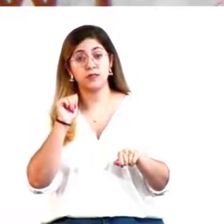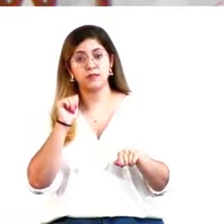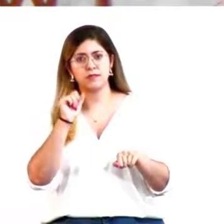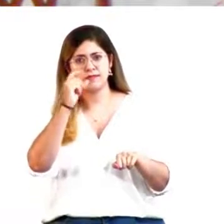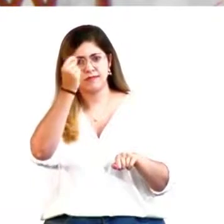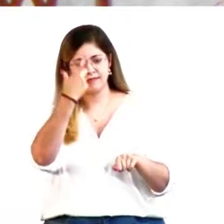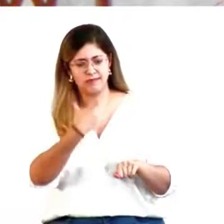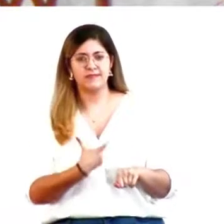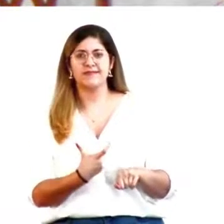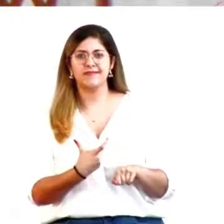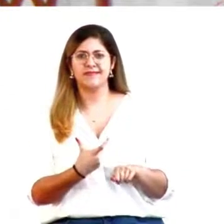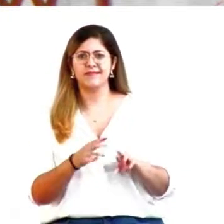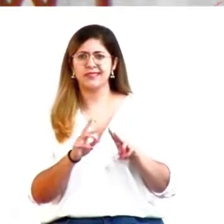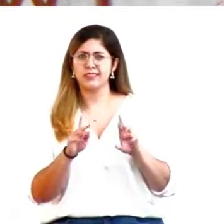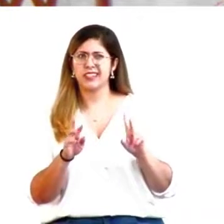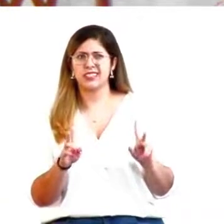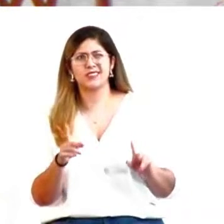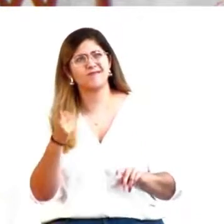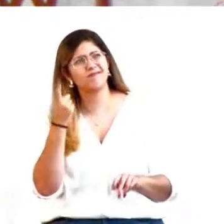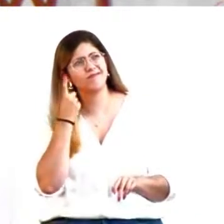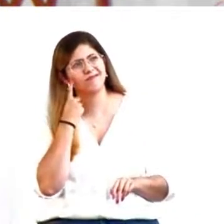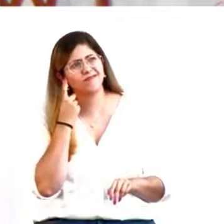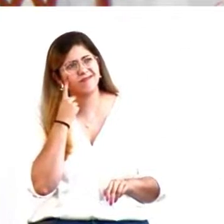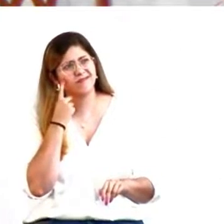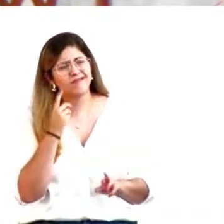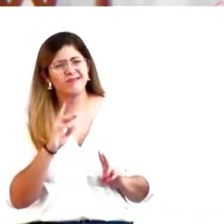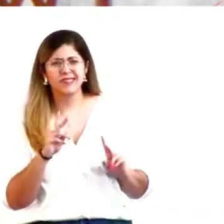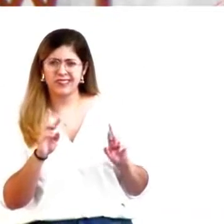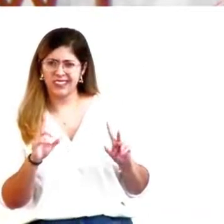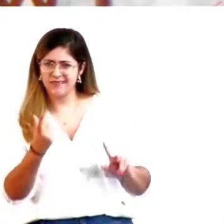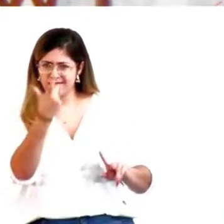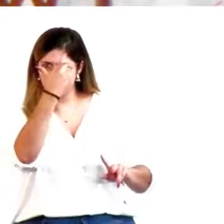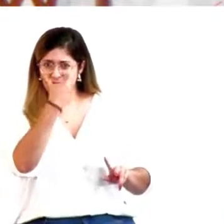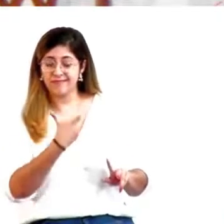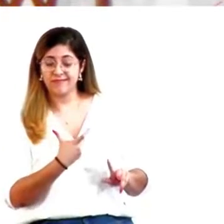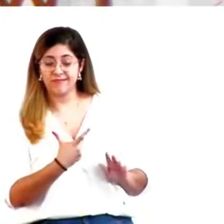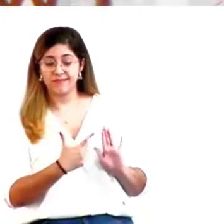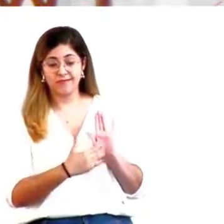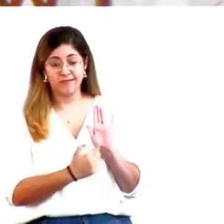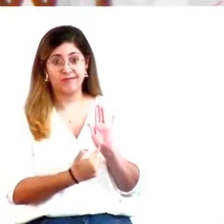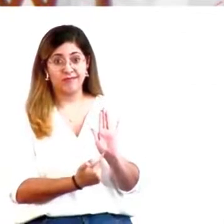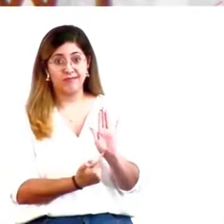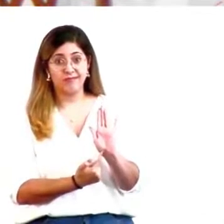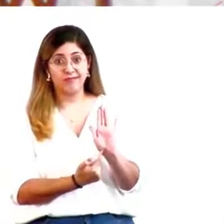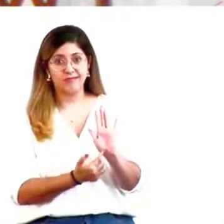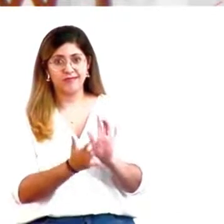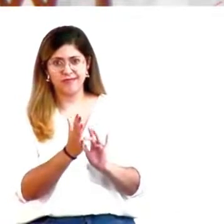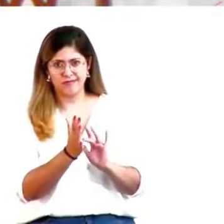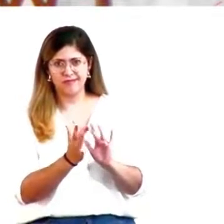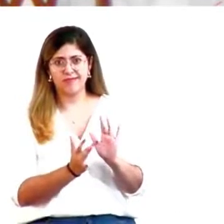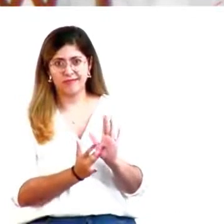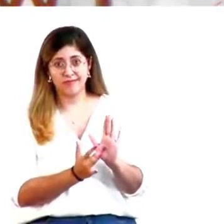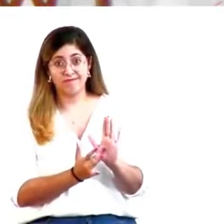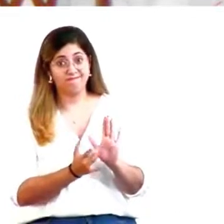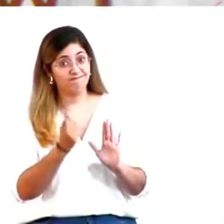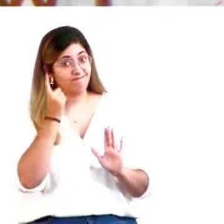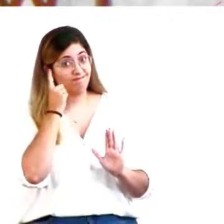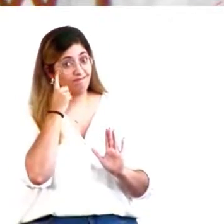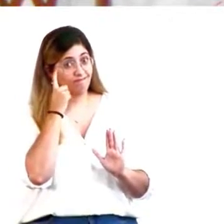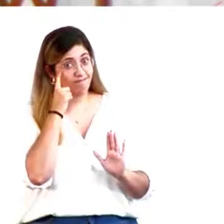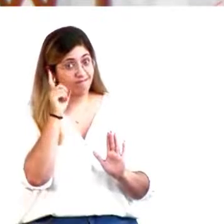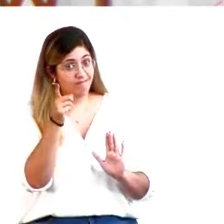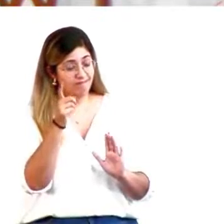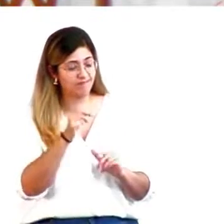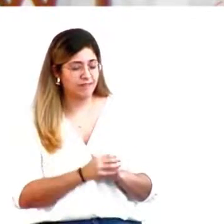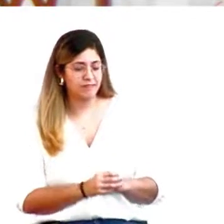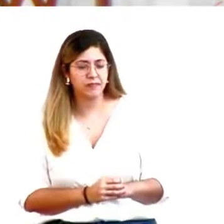quê? Porque sua identidade nem sempre reflete o caráter de Cristo,